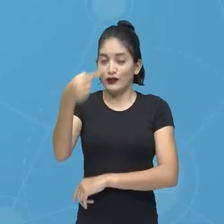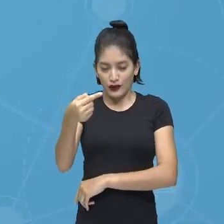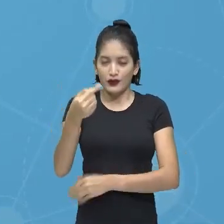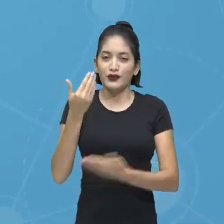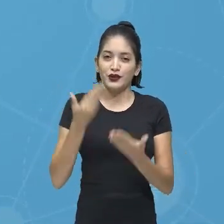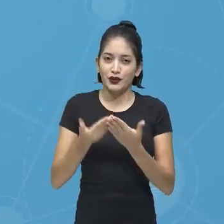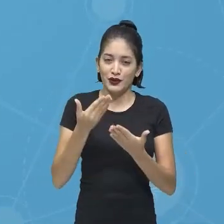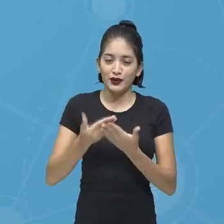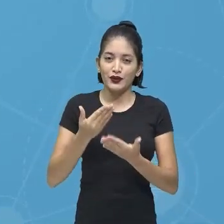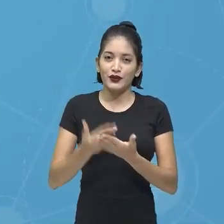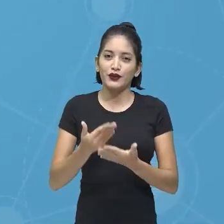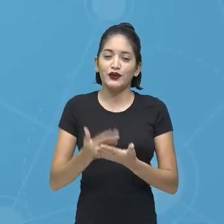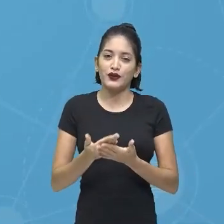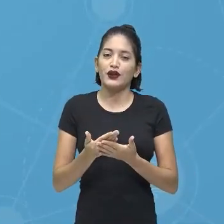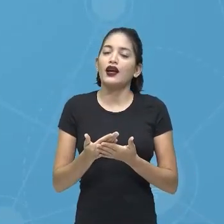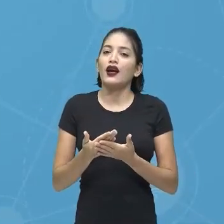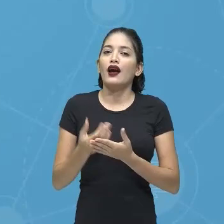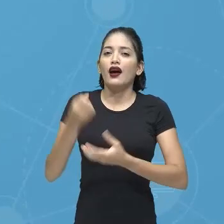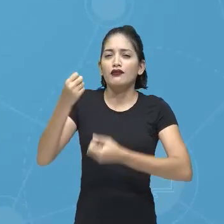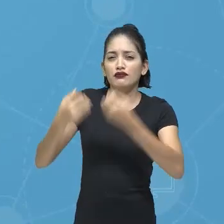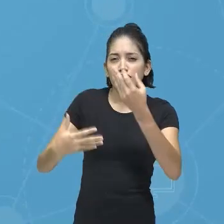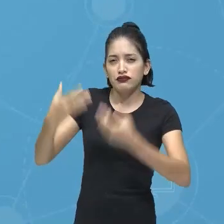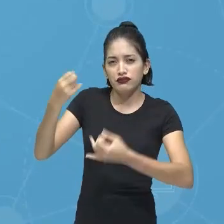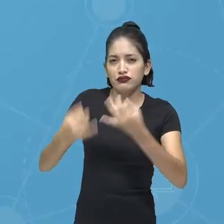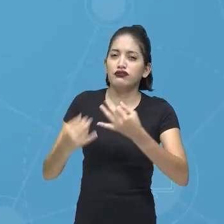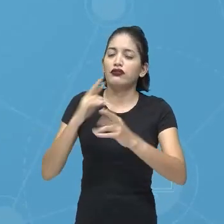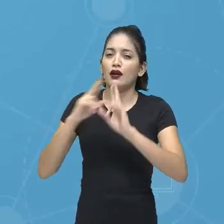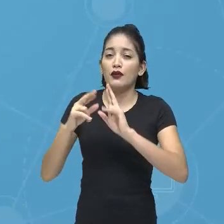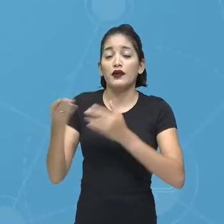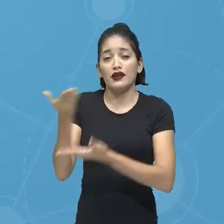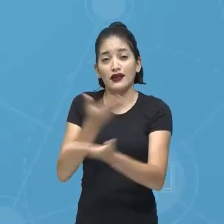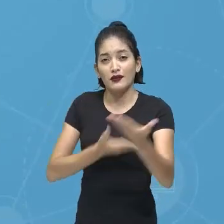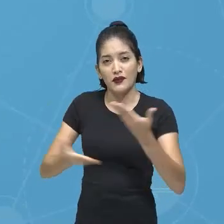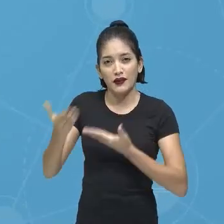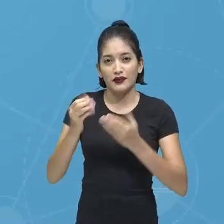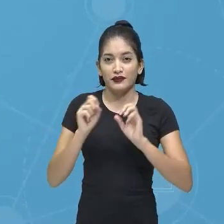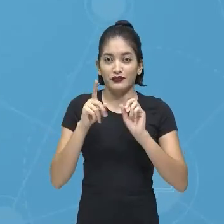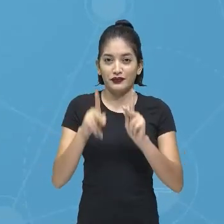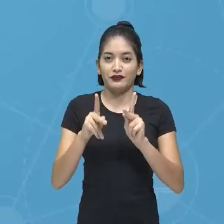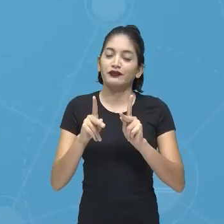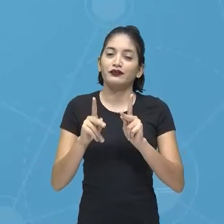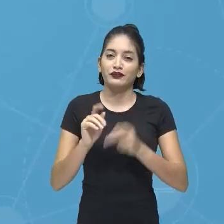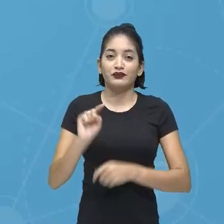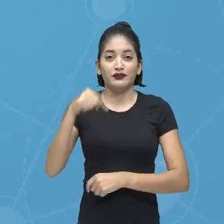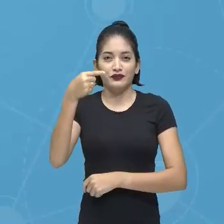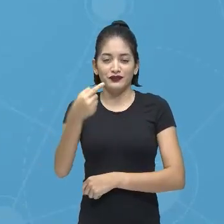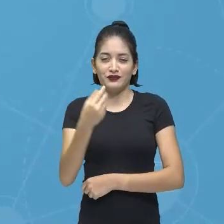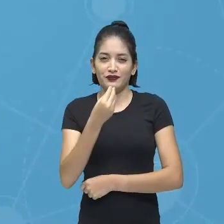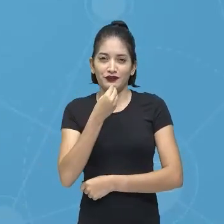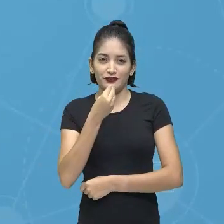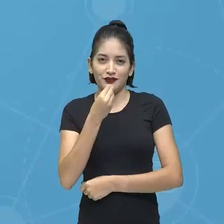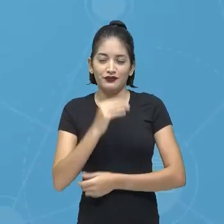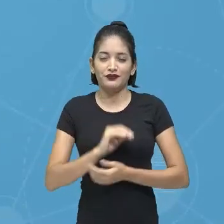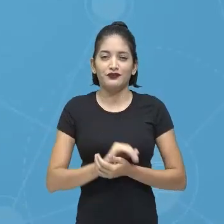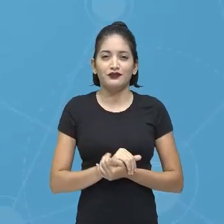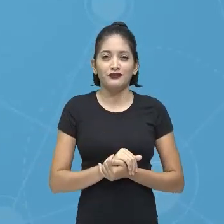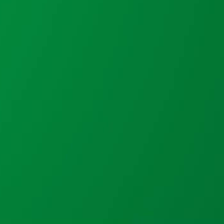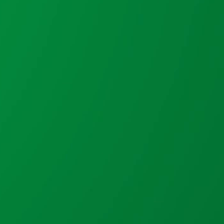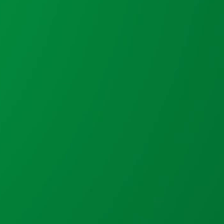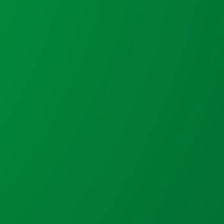nossa próxima aula, fazendo os comentários e participando da nossa interatividade. Então, até a nossa próxima aula.